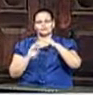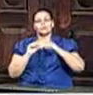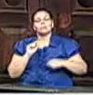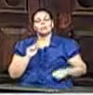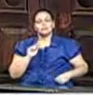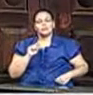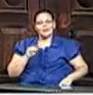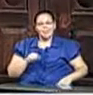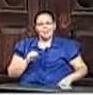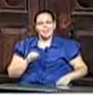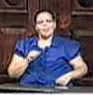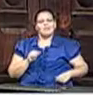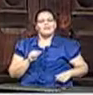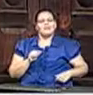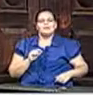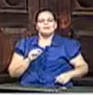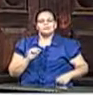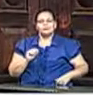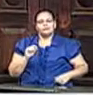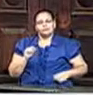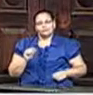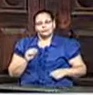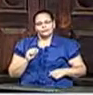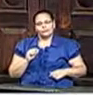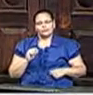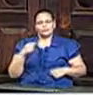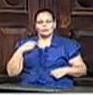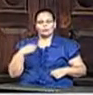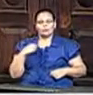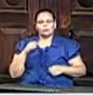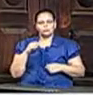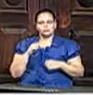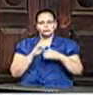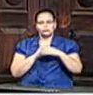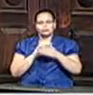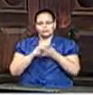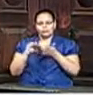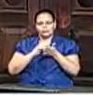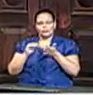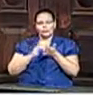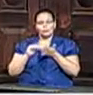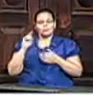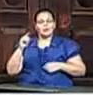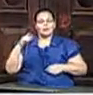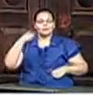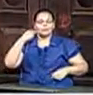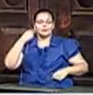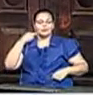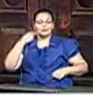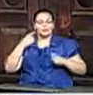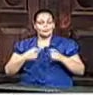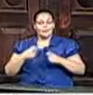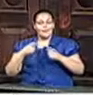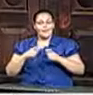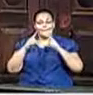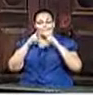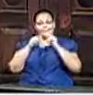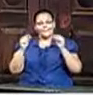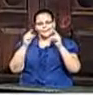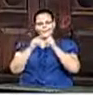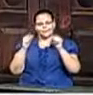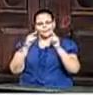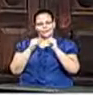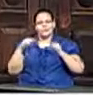eram clientes do escritório de advocacia situado em Brasília,